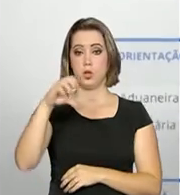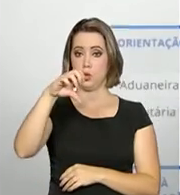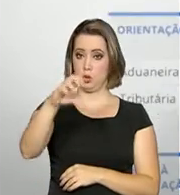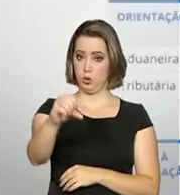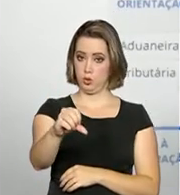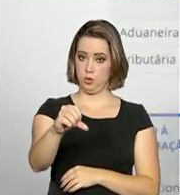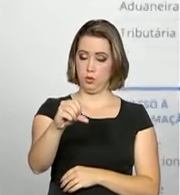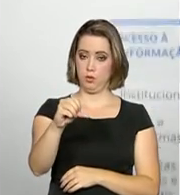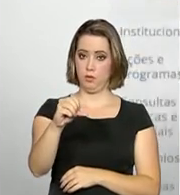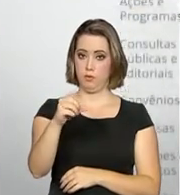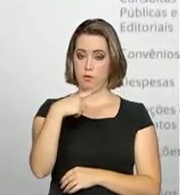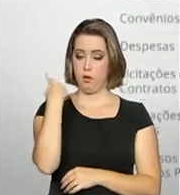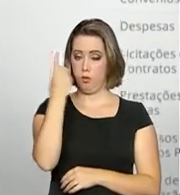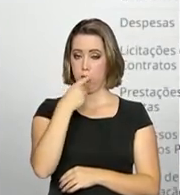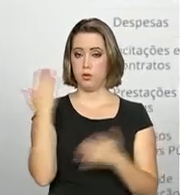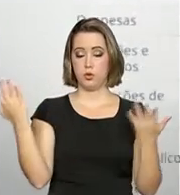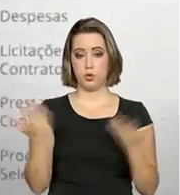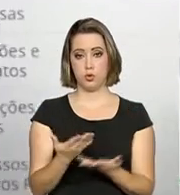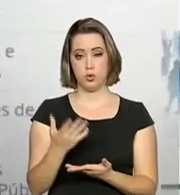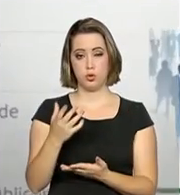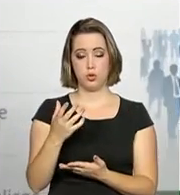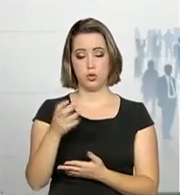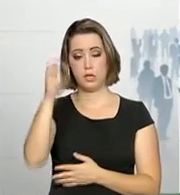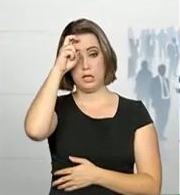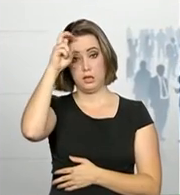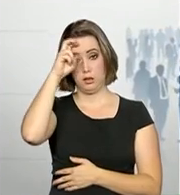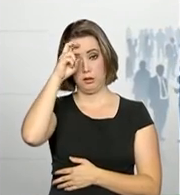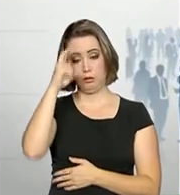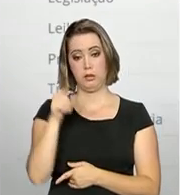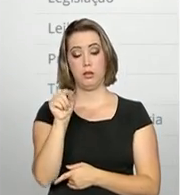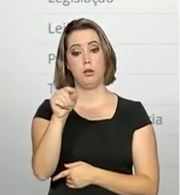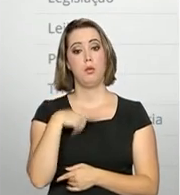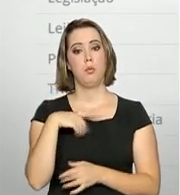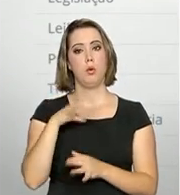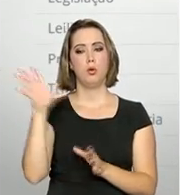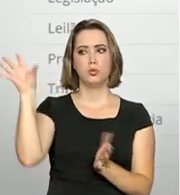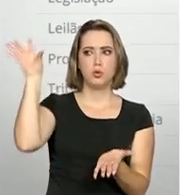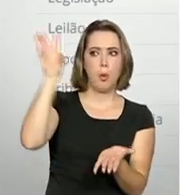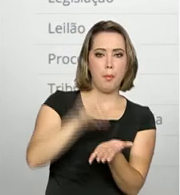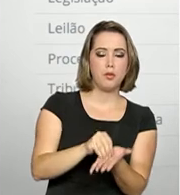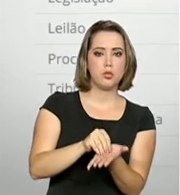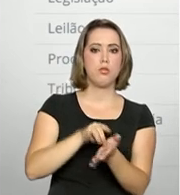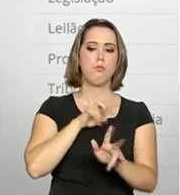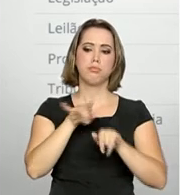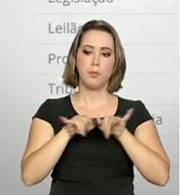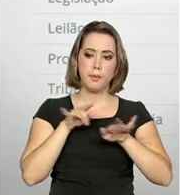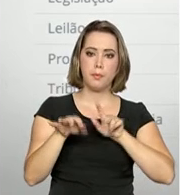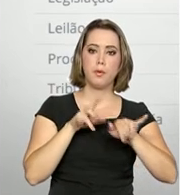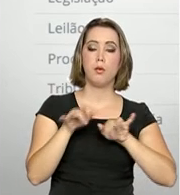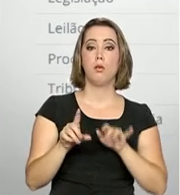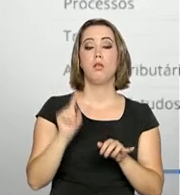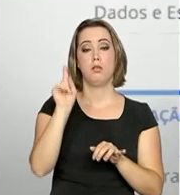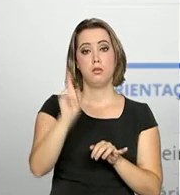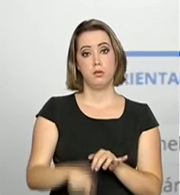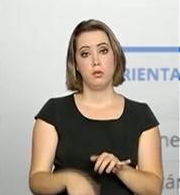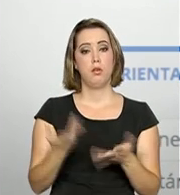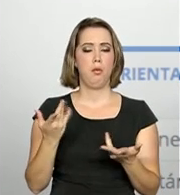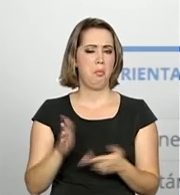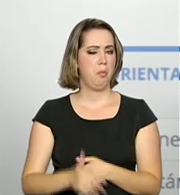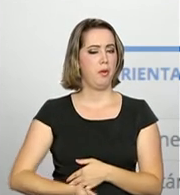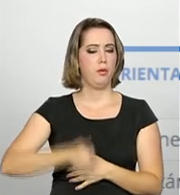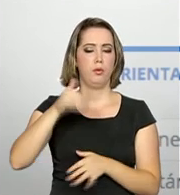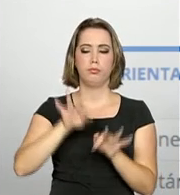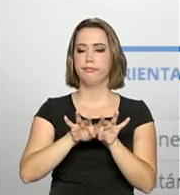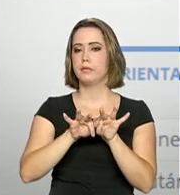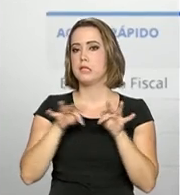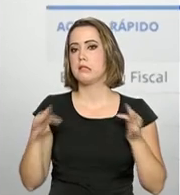desta quinta-feira. O contribuinte vai poder baixar e elaborar a declaração, uma maneira de agilizar a